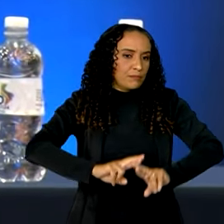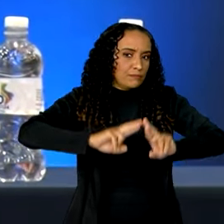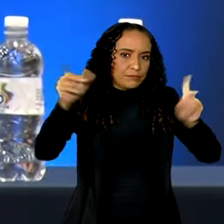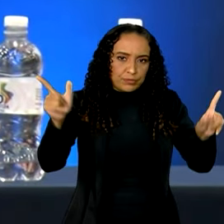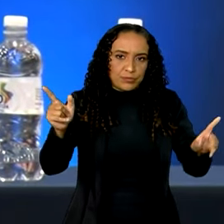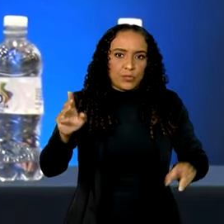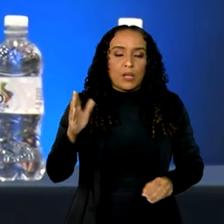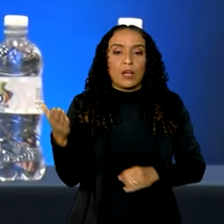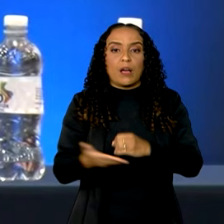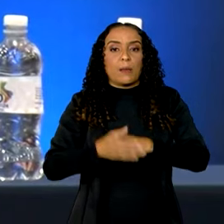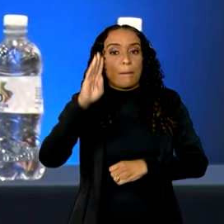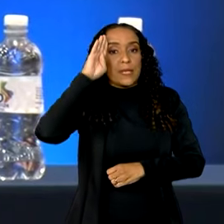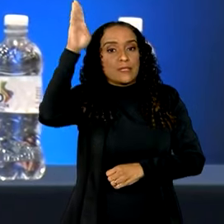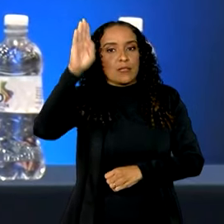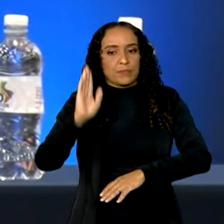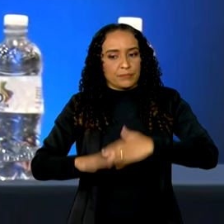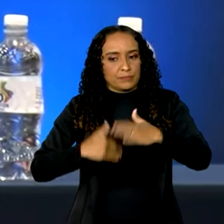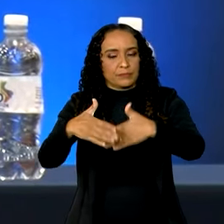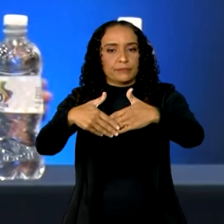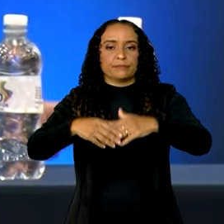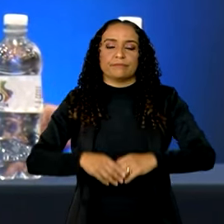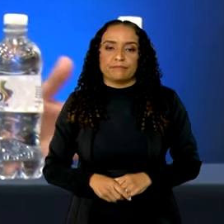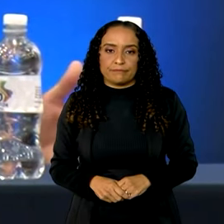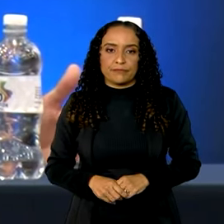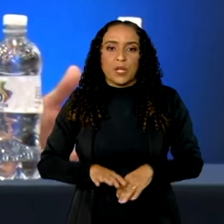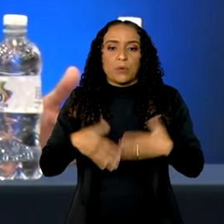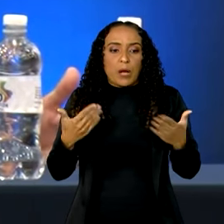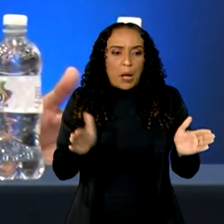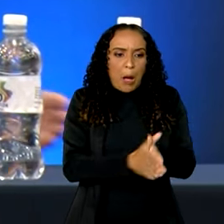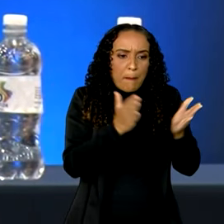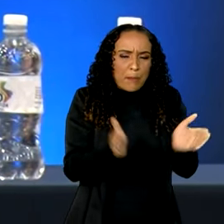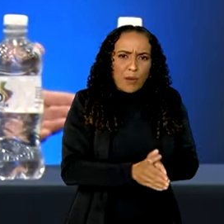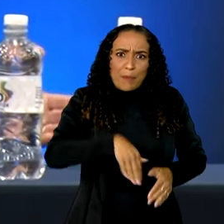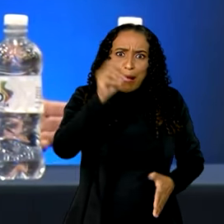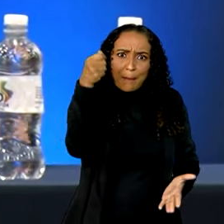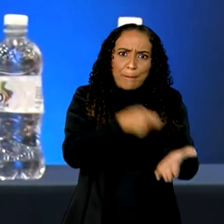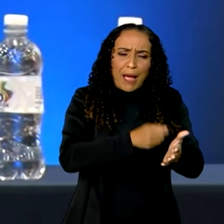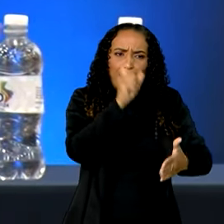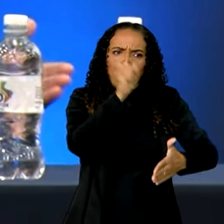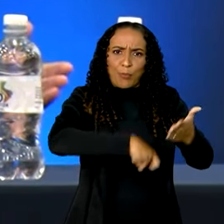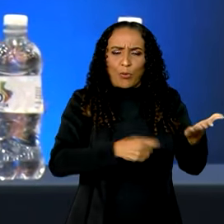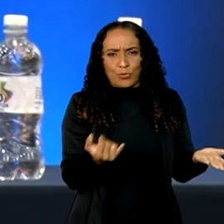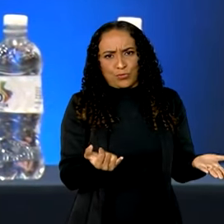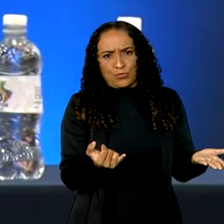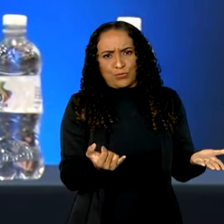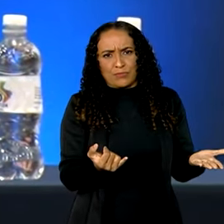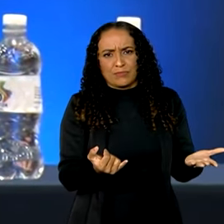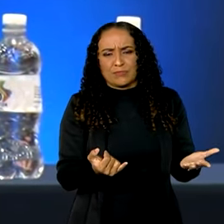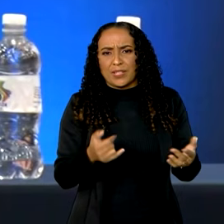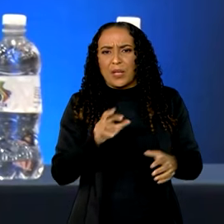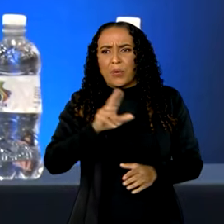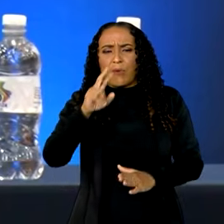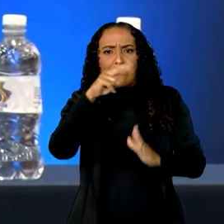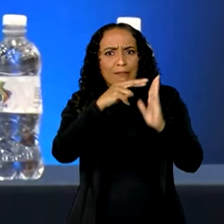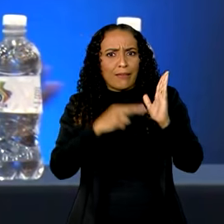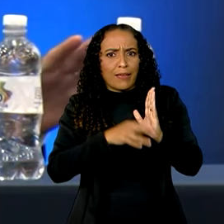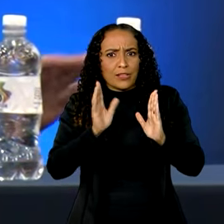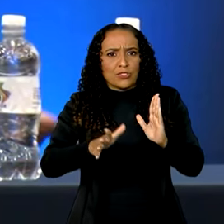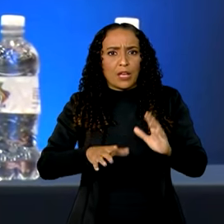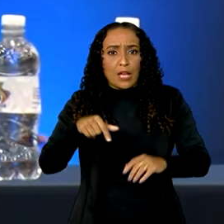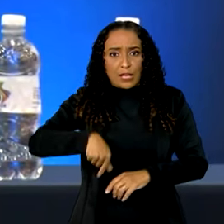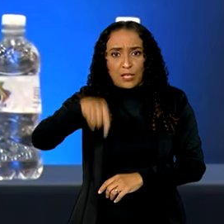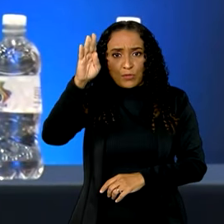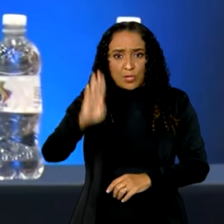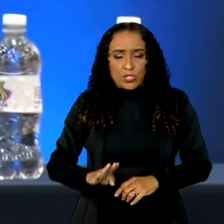do princípio da progressividade. Quanto mais pobre, mais paga imposto. Isso é quase uma regra. No